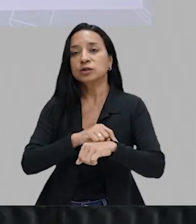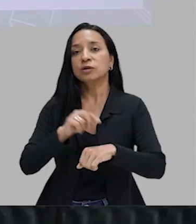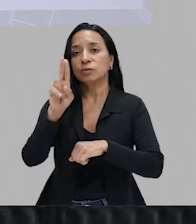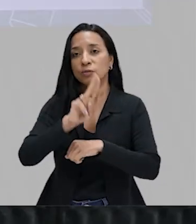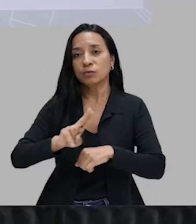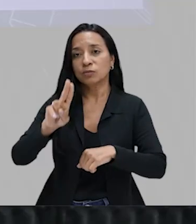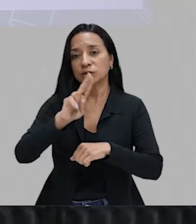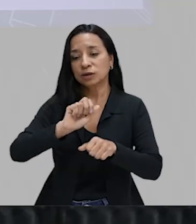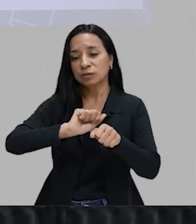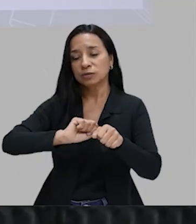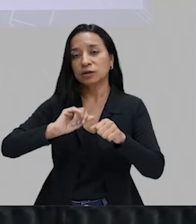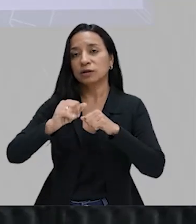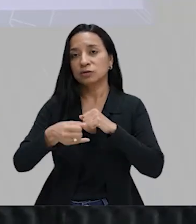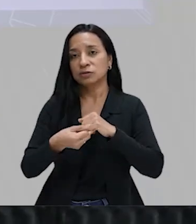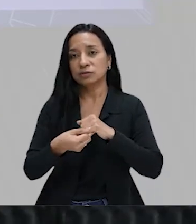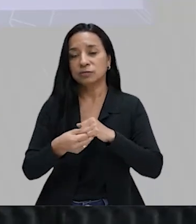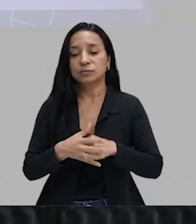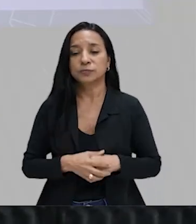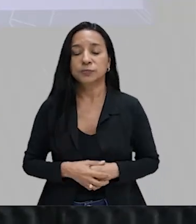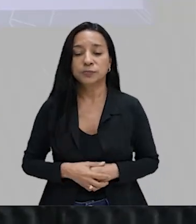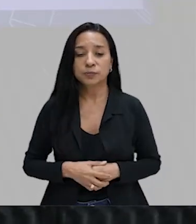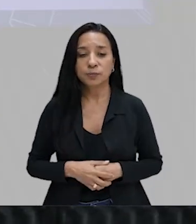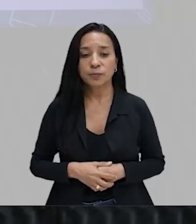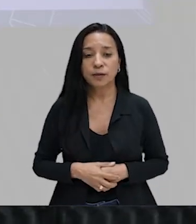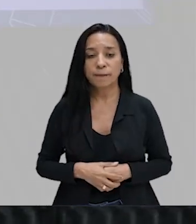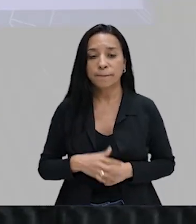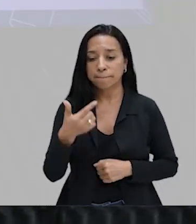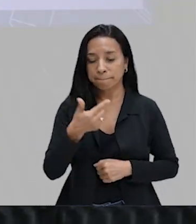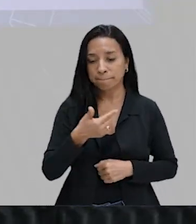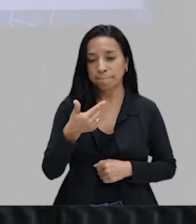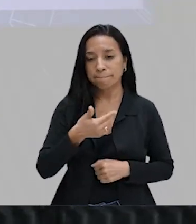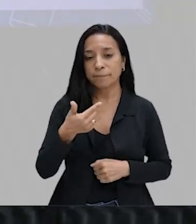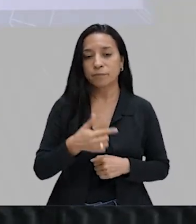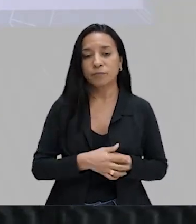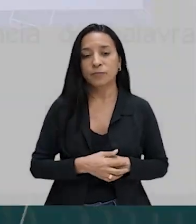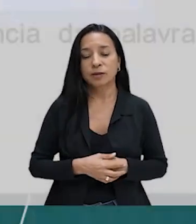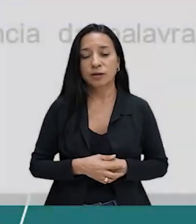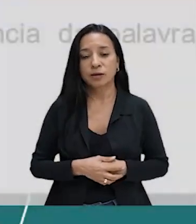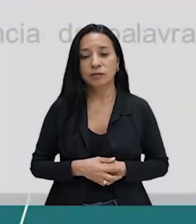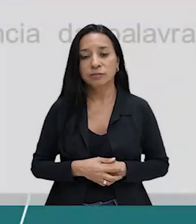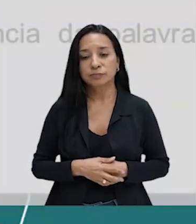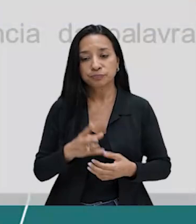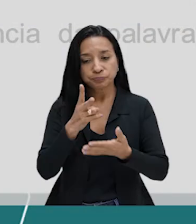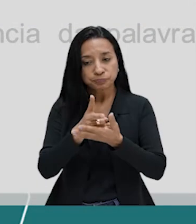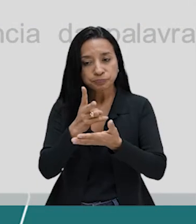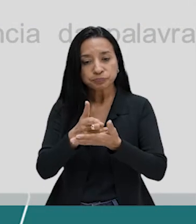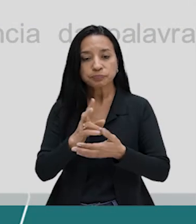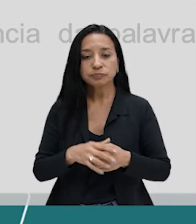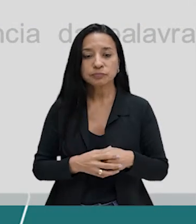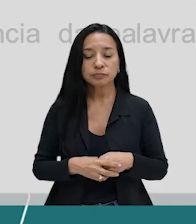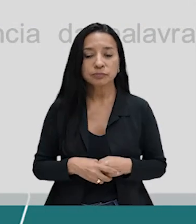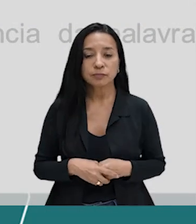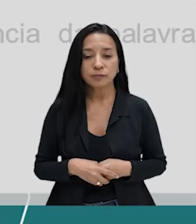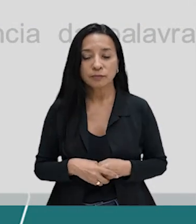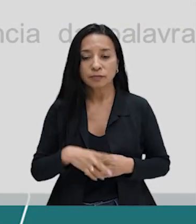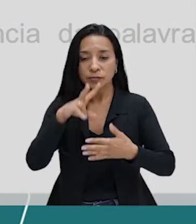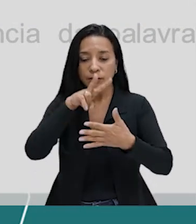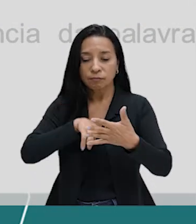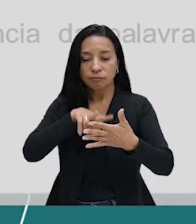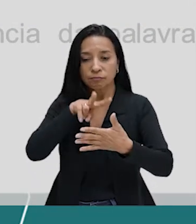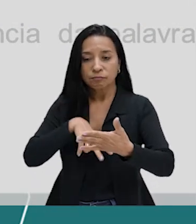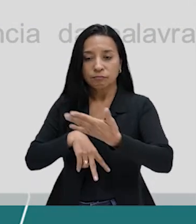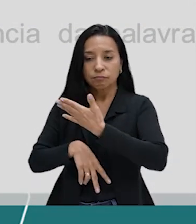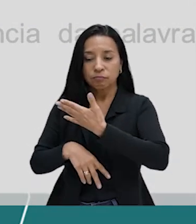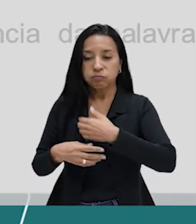utilizando os adjetivos. Continuando. Há situações em que o adjetivo muda